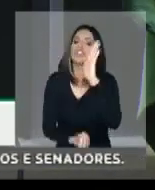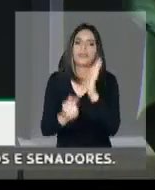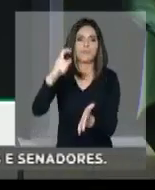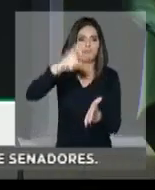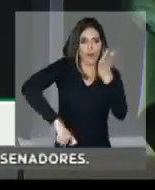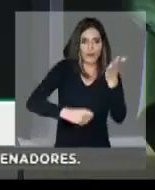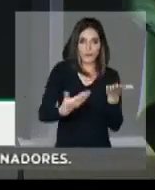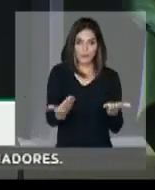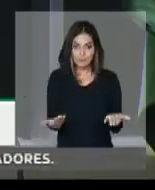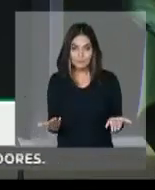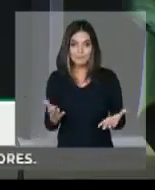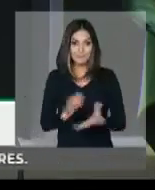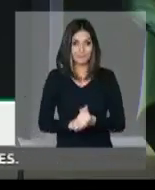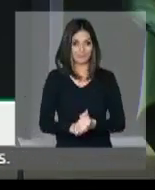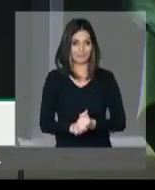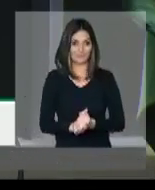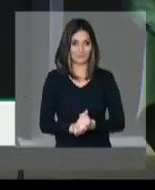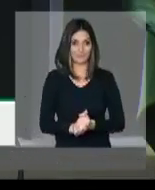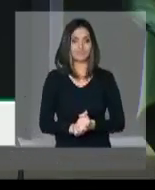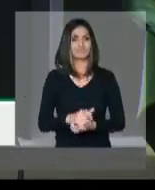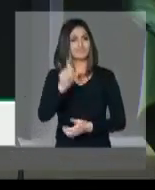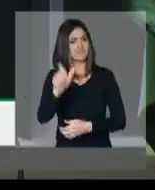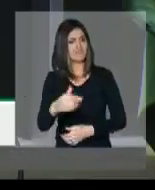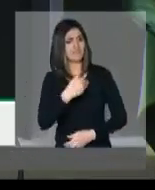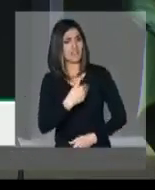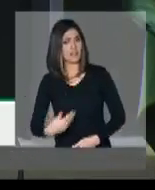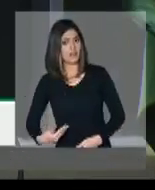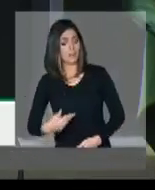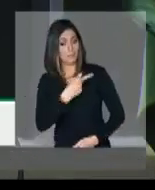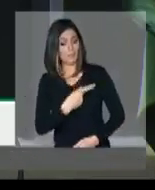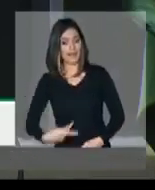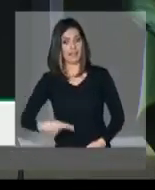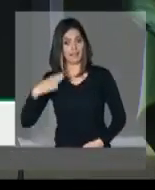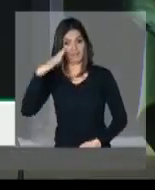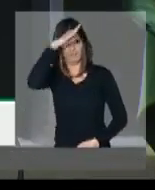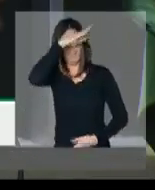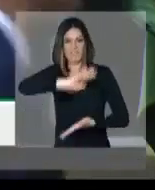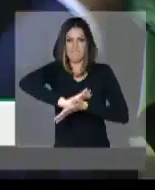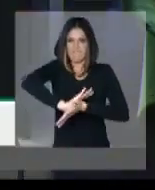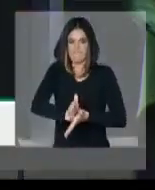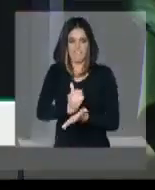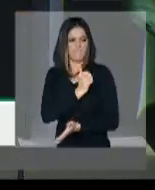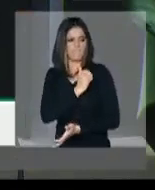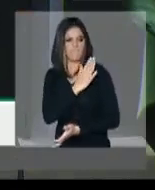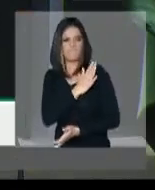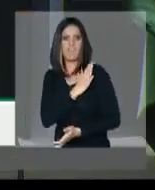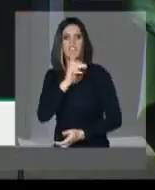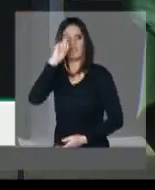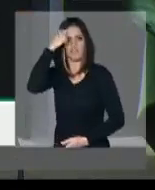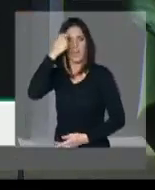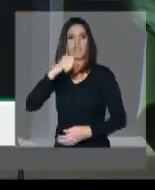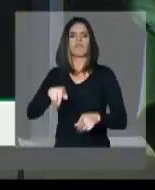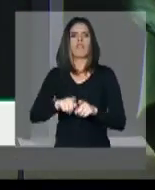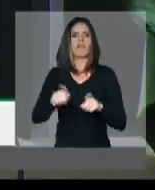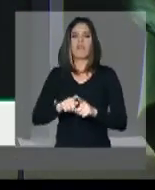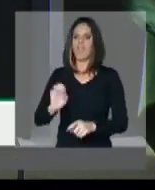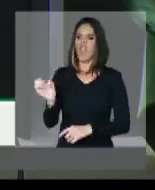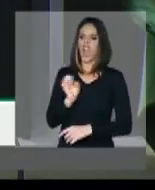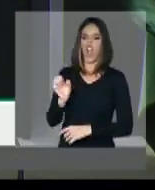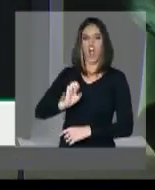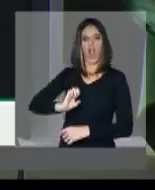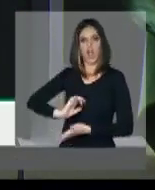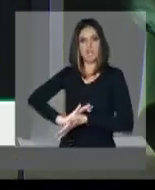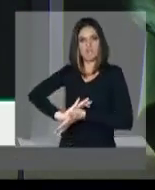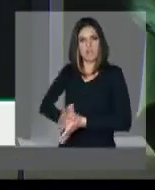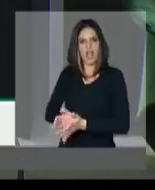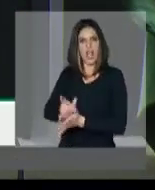fiscal. Presidente que é preconceituoso, homofóbico, que tem um discurso eivado,